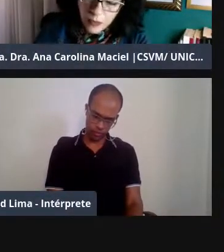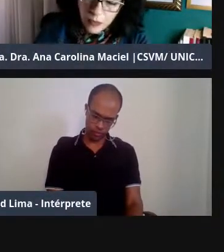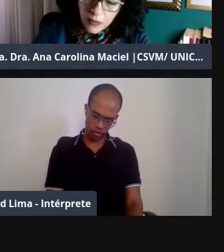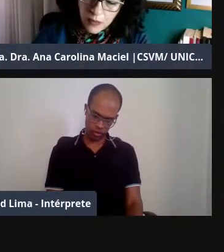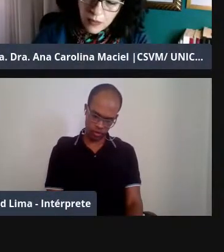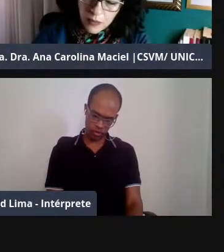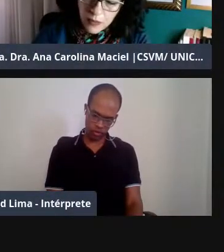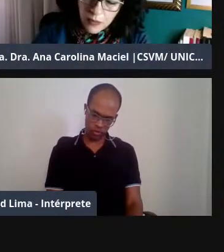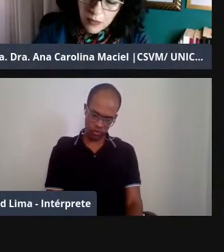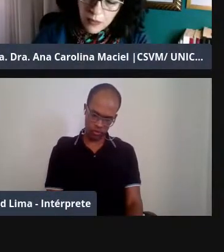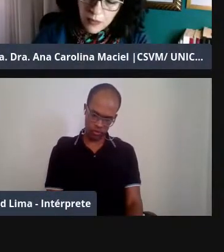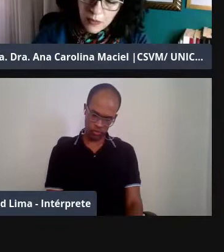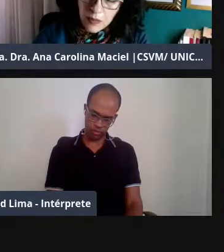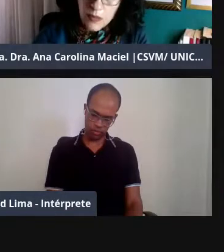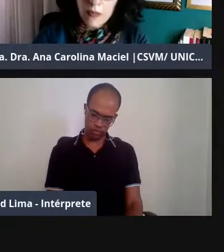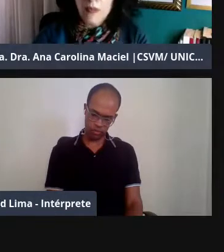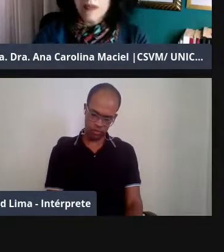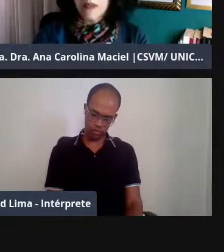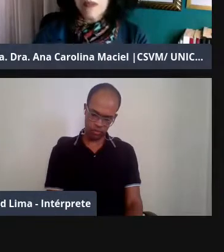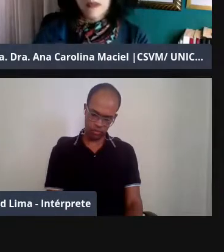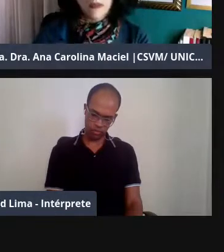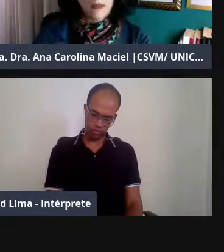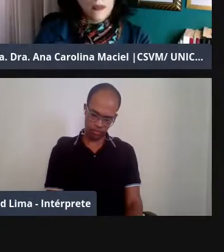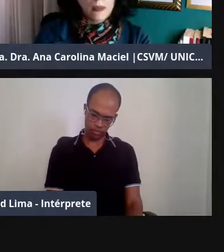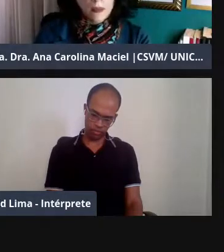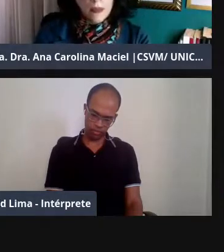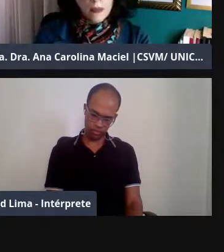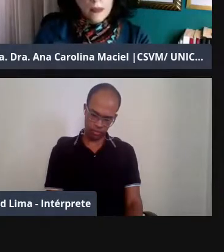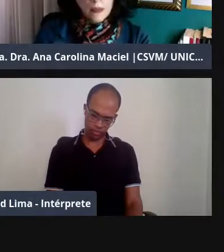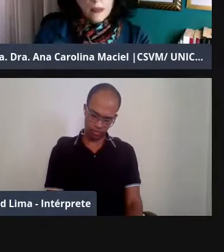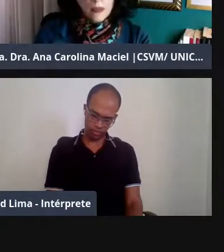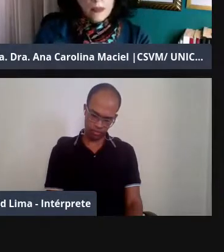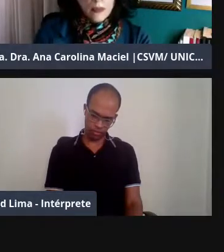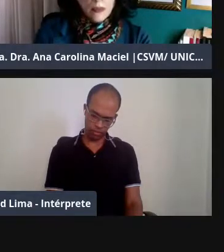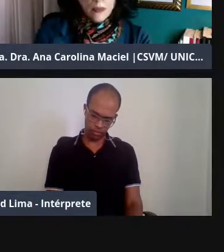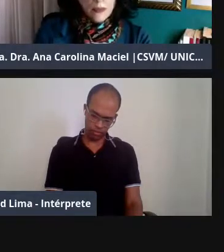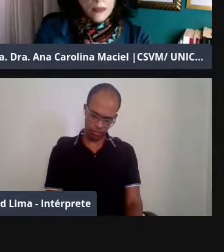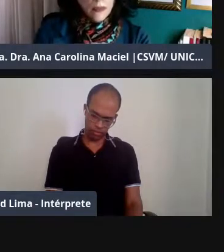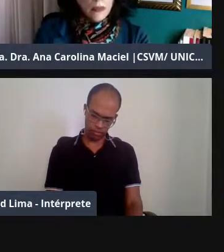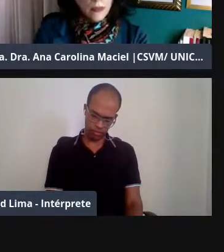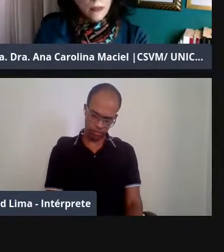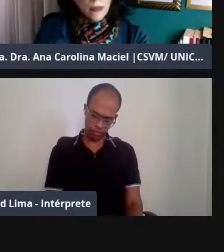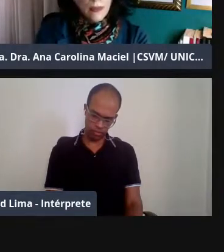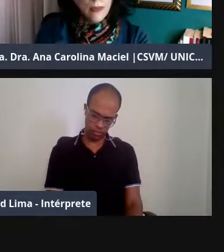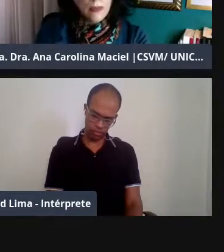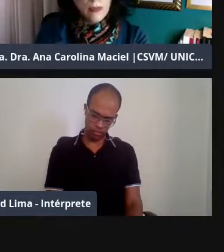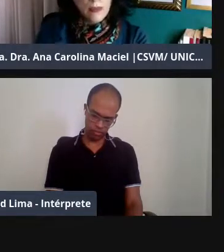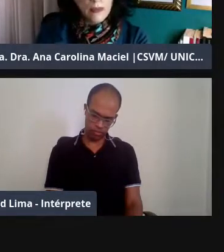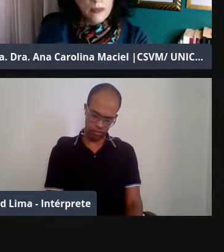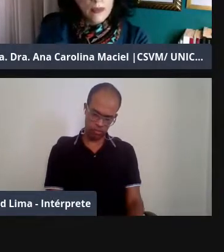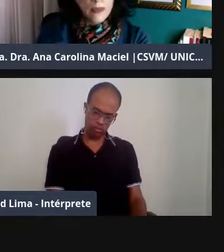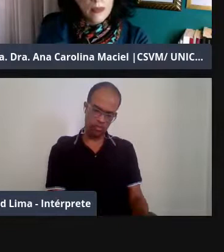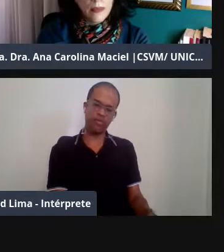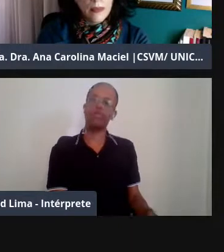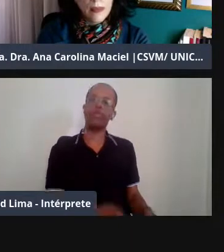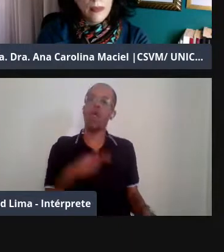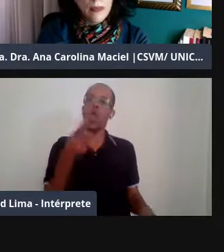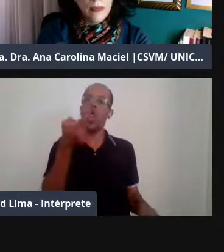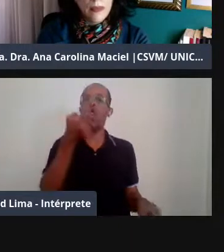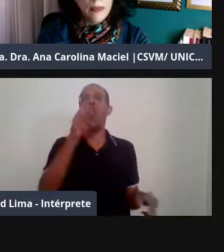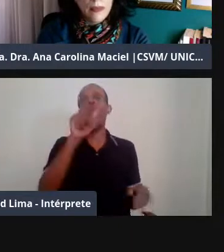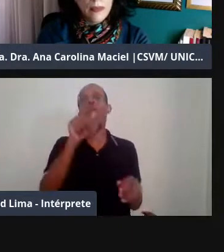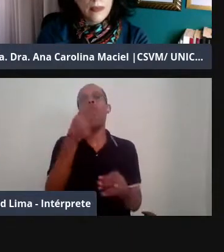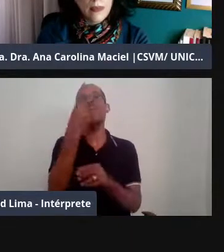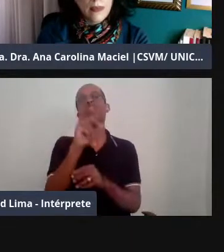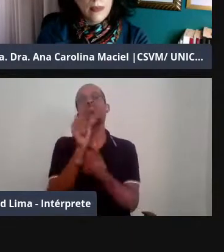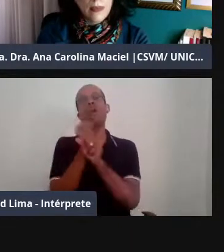documentação e às vezes a gente se depara com um entrave humano mesmo, de uma coordenação que se orgulha de dizer que nunca em 20 anos alguém passou na prova de